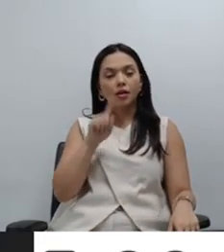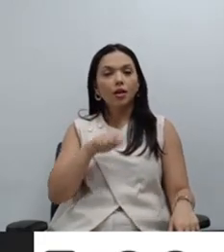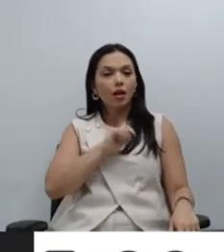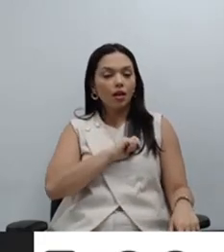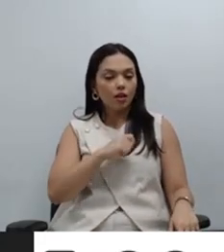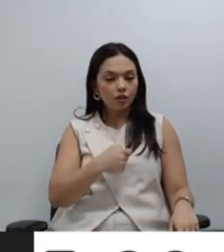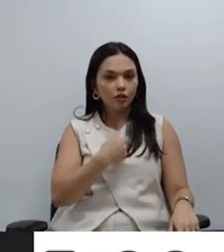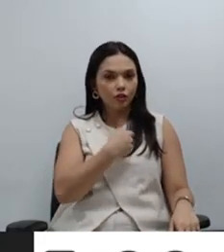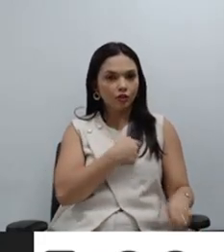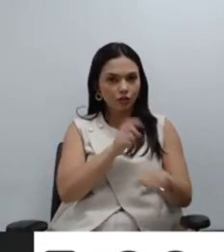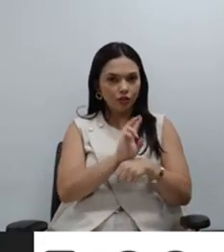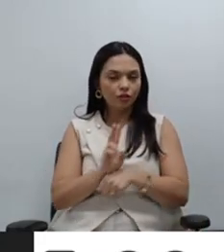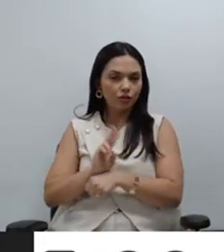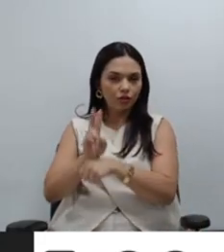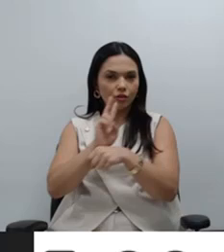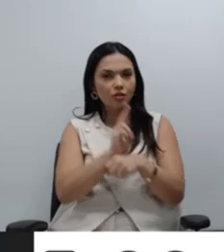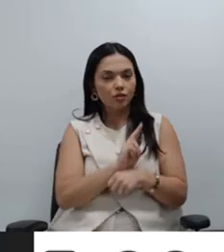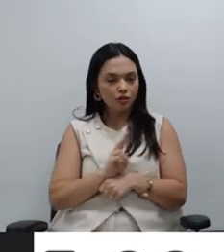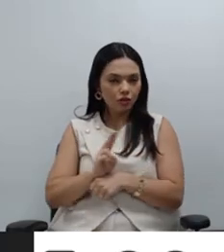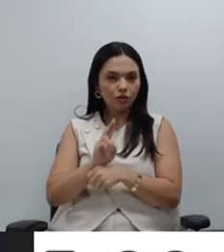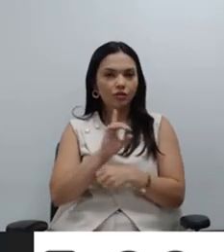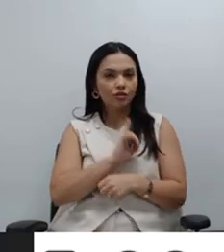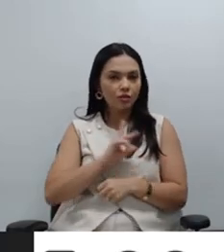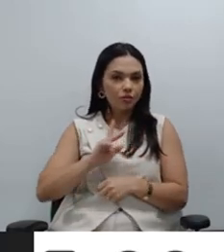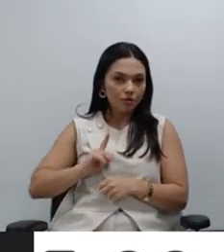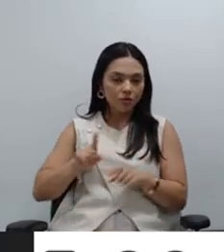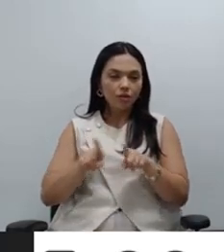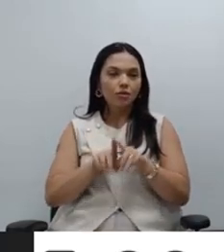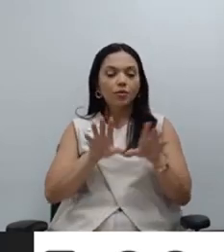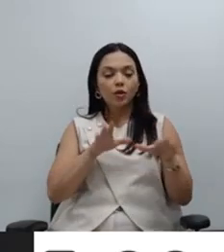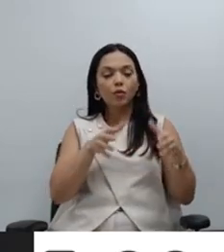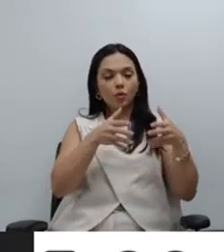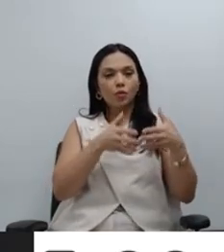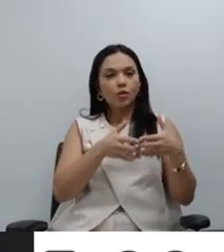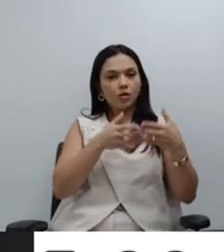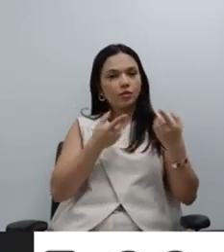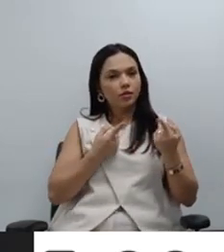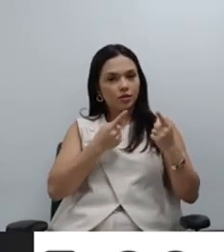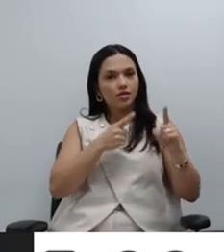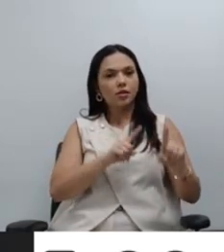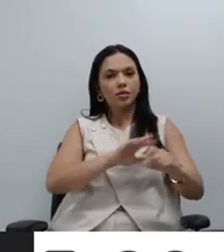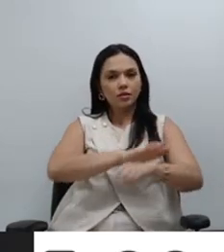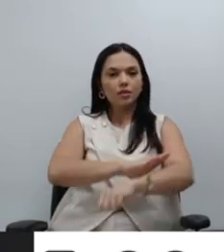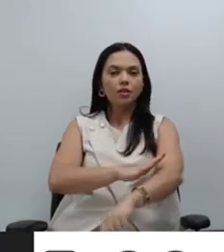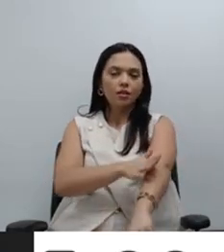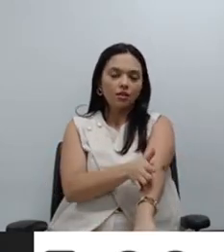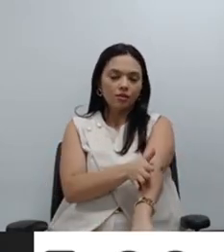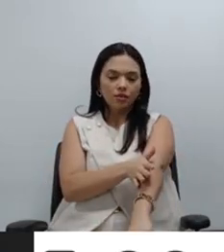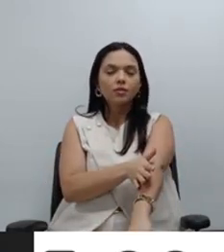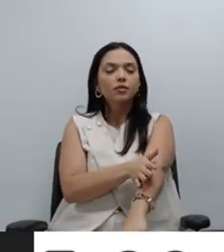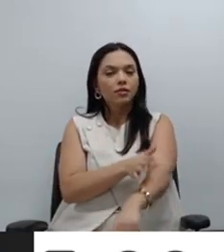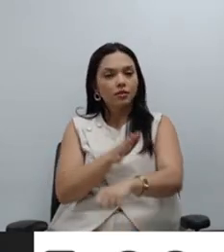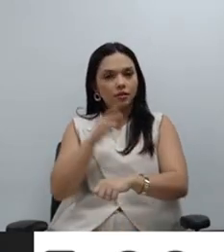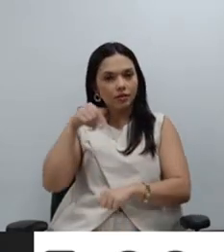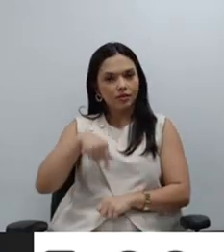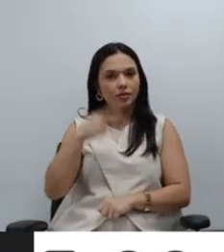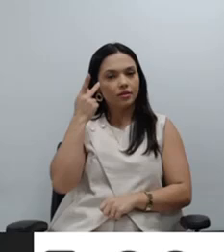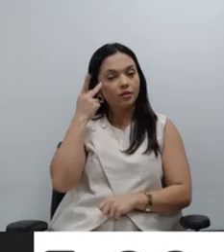e participante do coletivo antirracista da Defensoria Pública do Estado de São Paulo. Destaco hoje 2